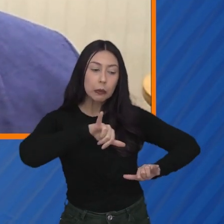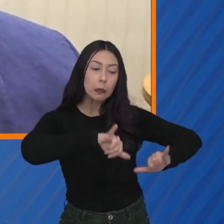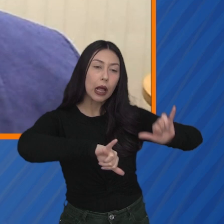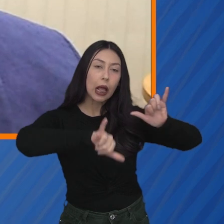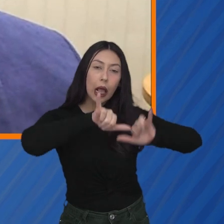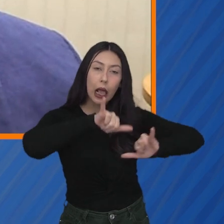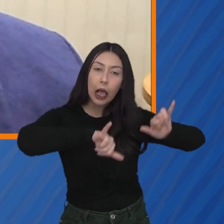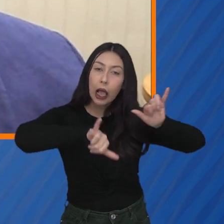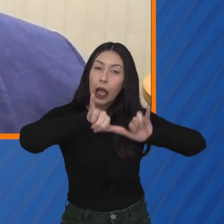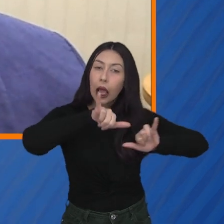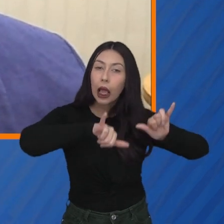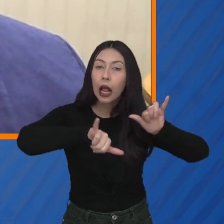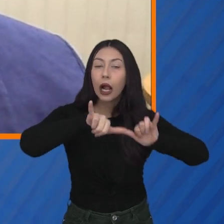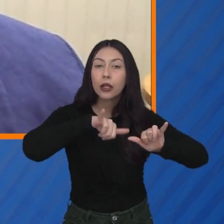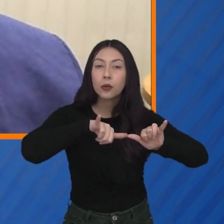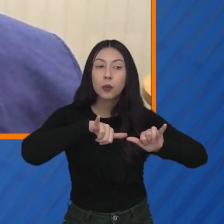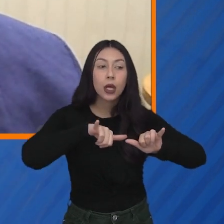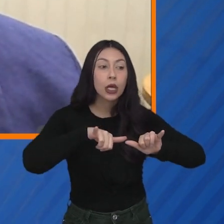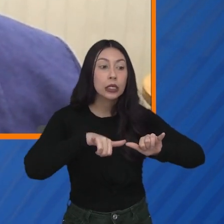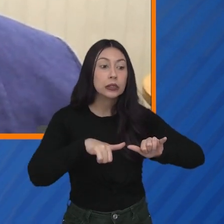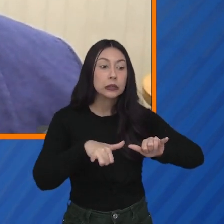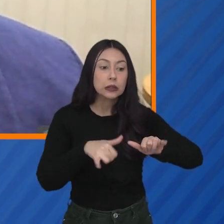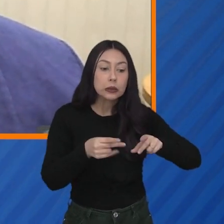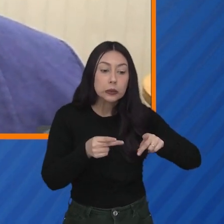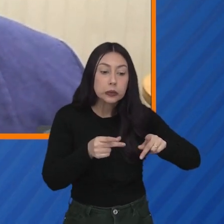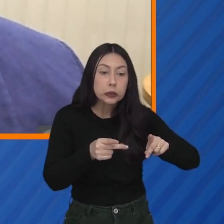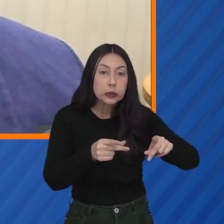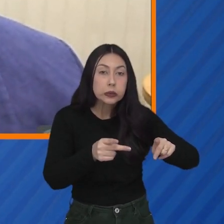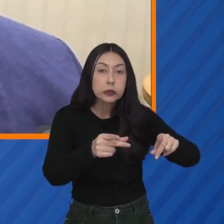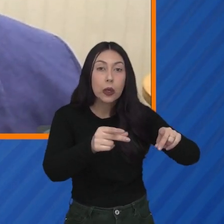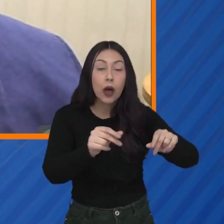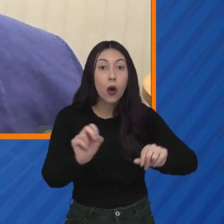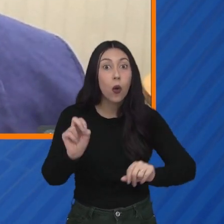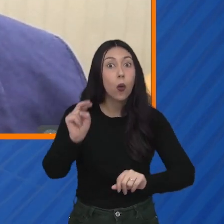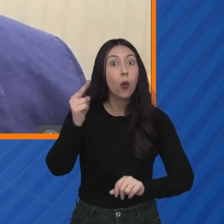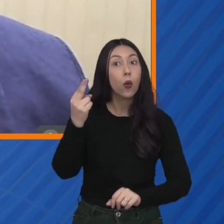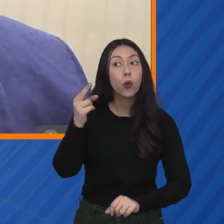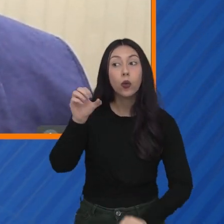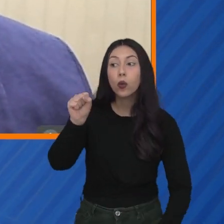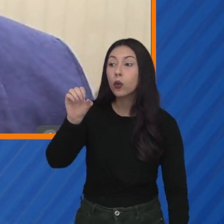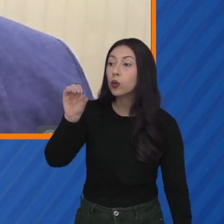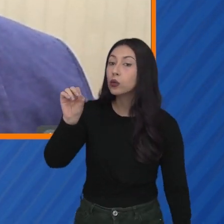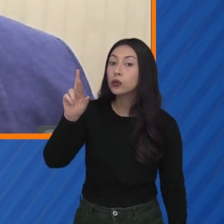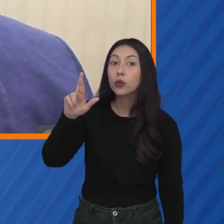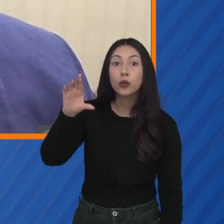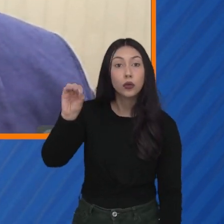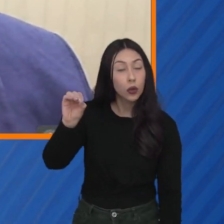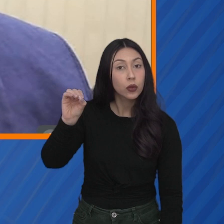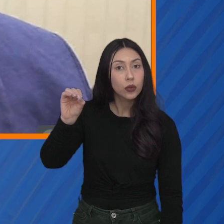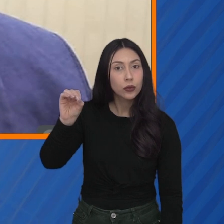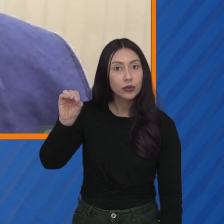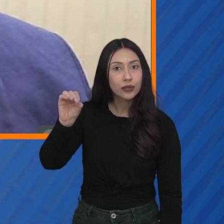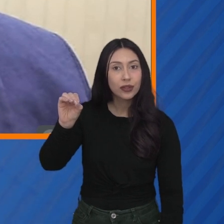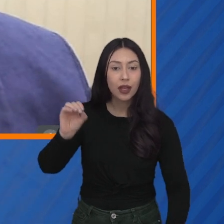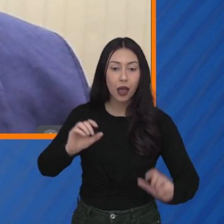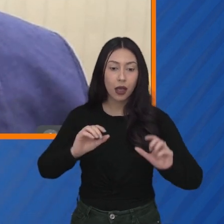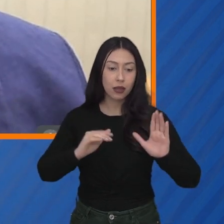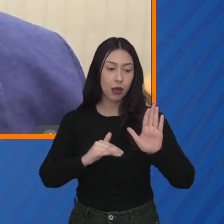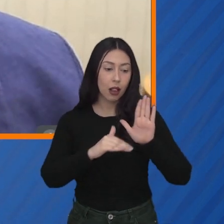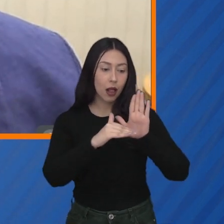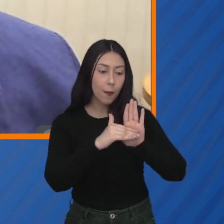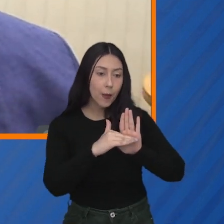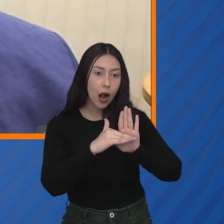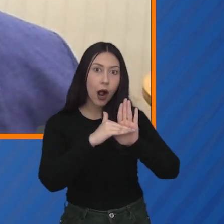gente tem adição de aditivos que podem ser conservantes, ou adição de soro